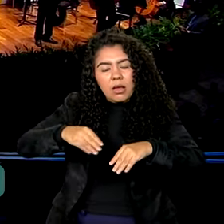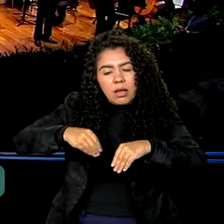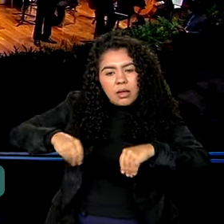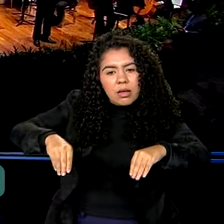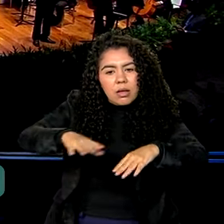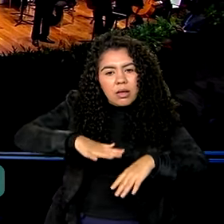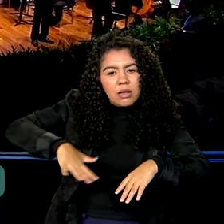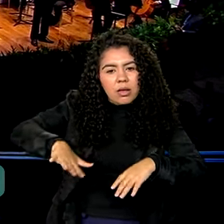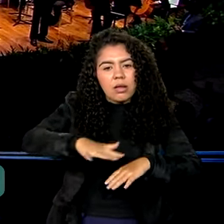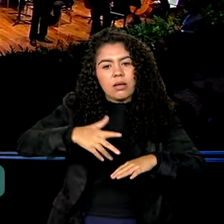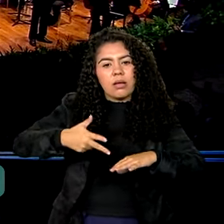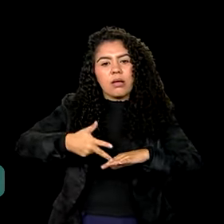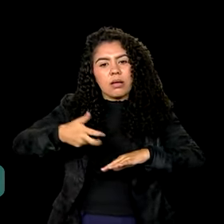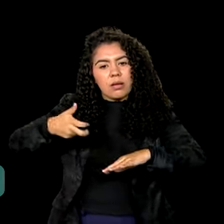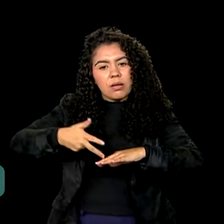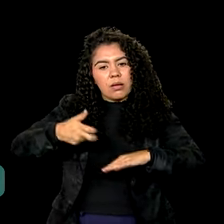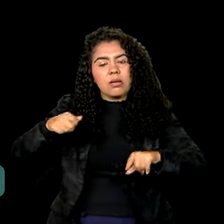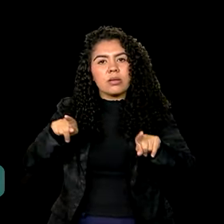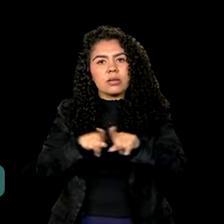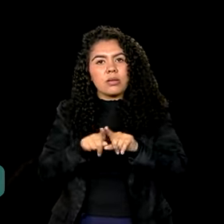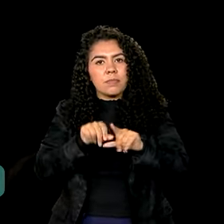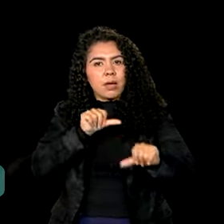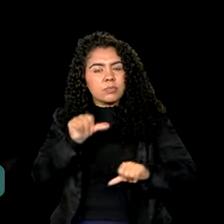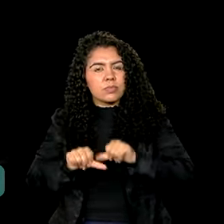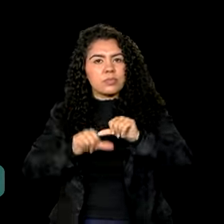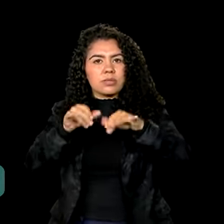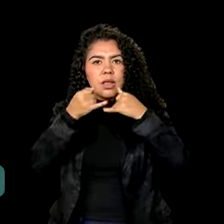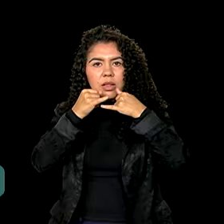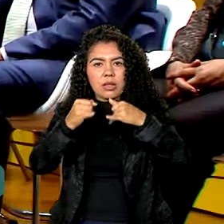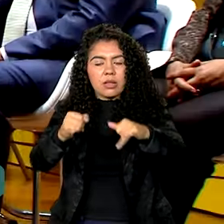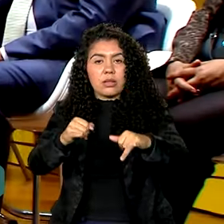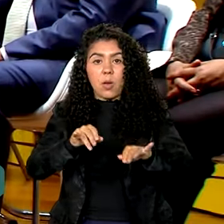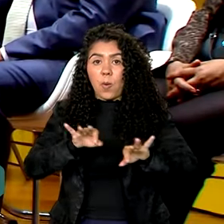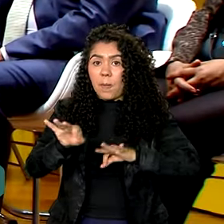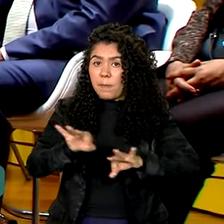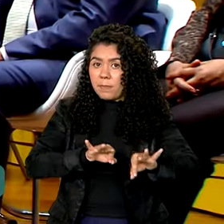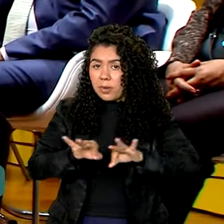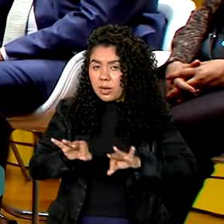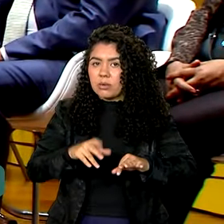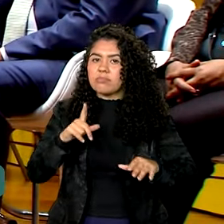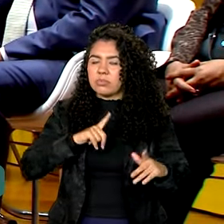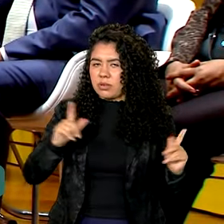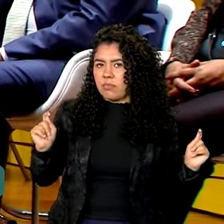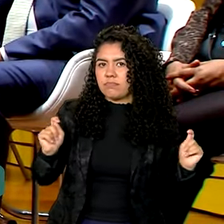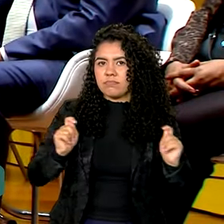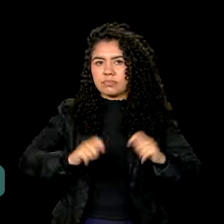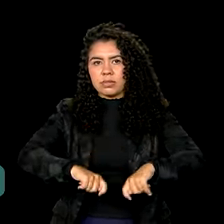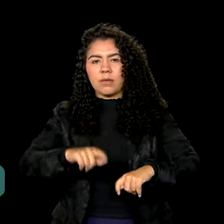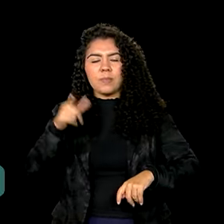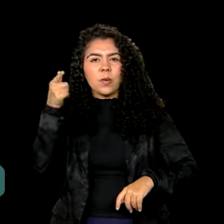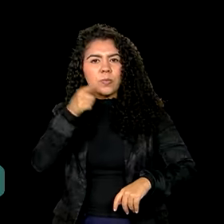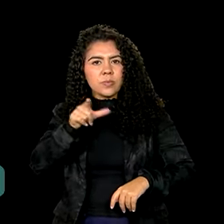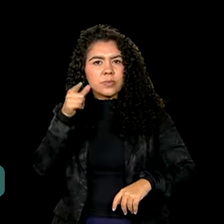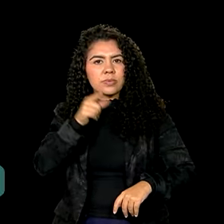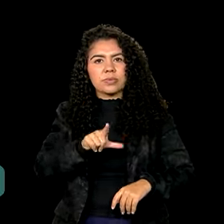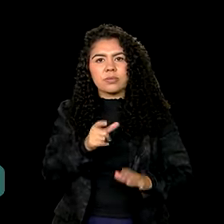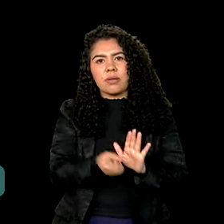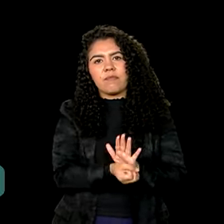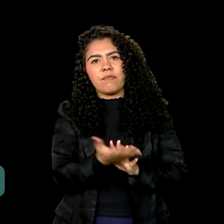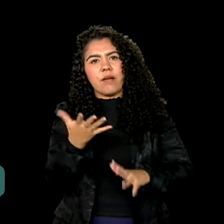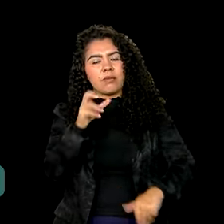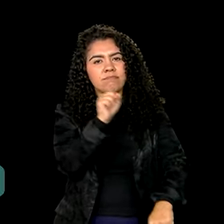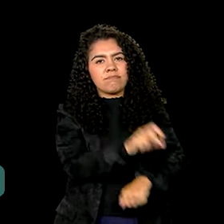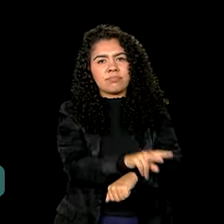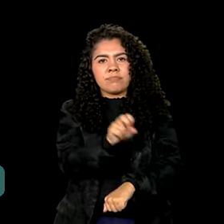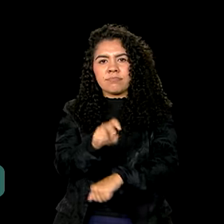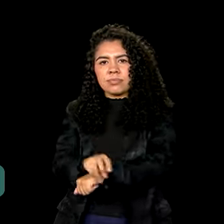empresa rumo à transição energética. Plano que, segundo ela, tem o potencial de gerar centenas de milhares de